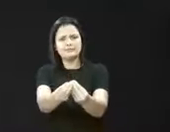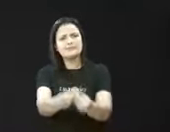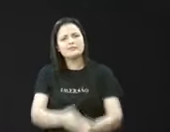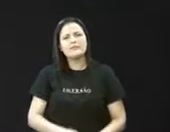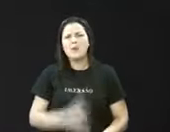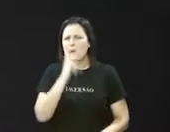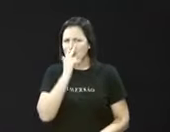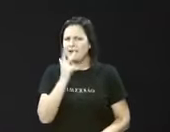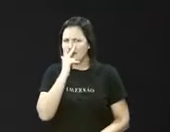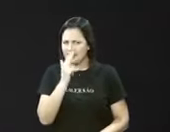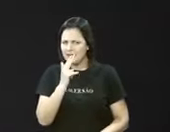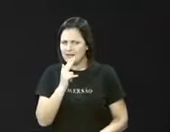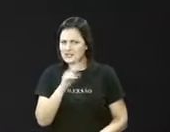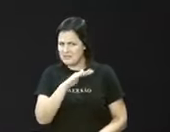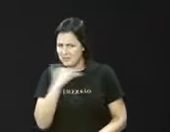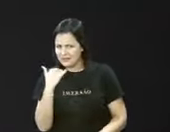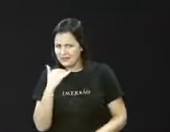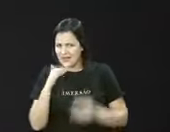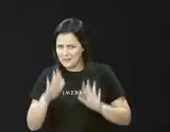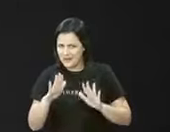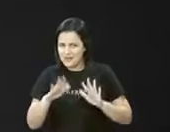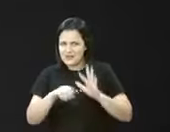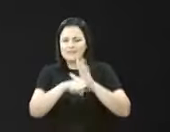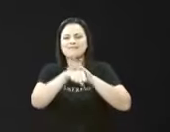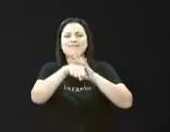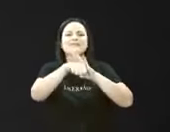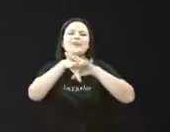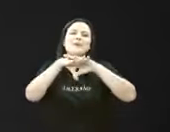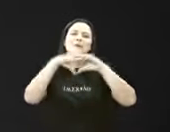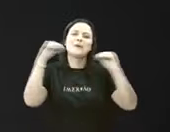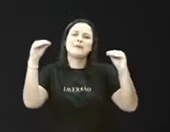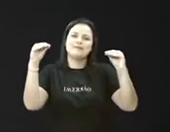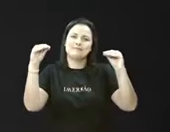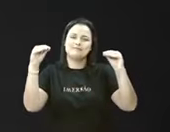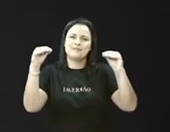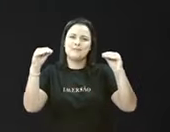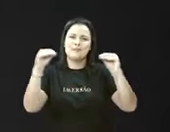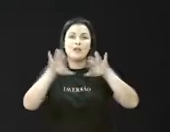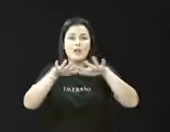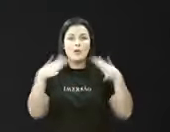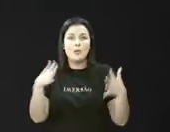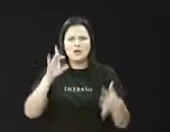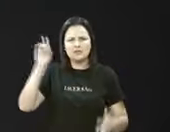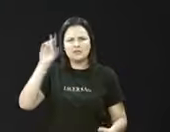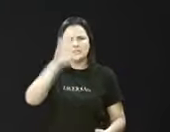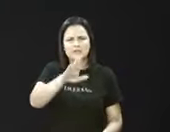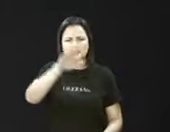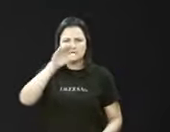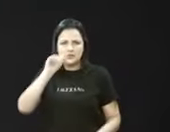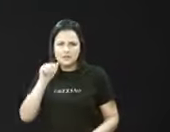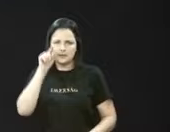Eles parecem que vão prejudicar, mas eles são para cura. Quando o altar te convidar a se